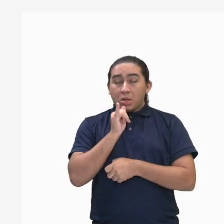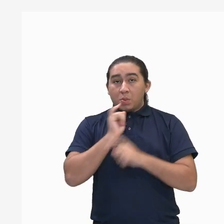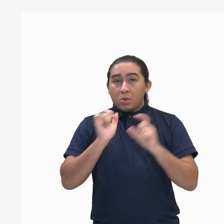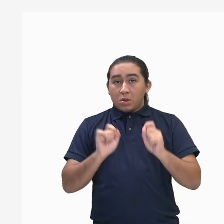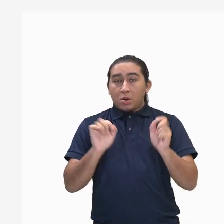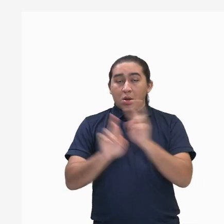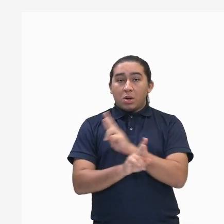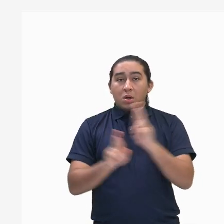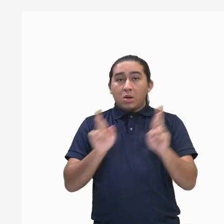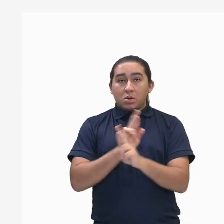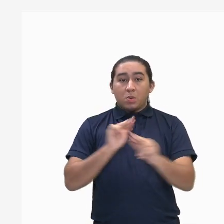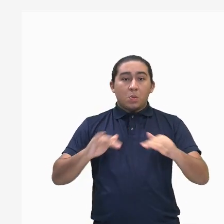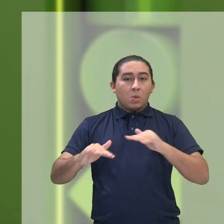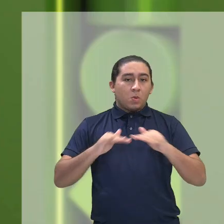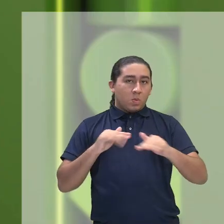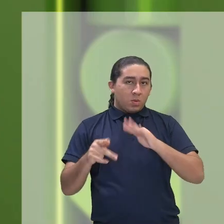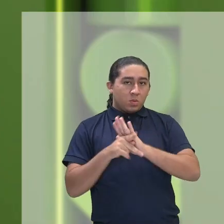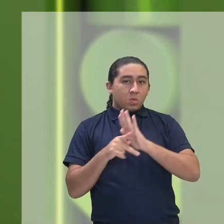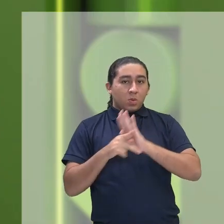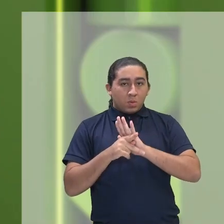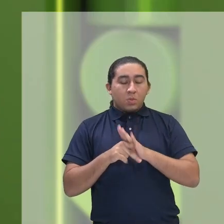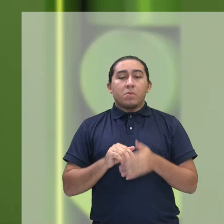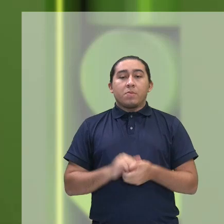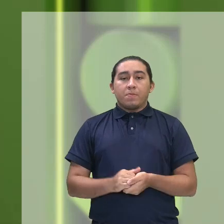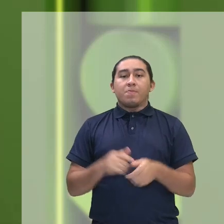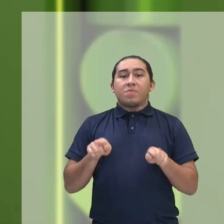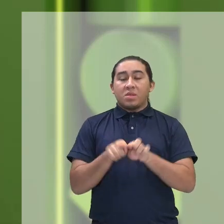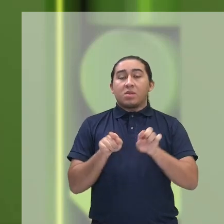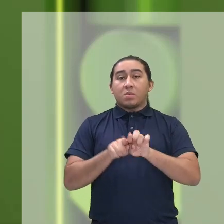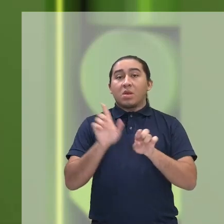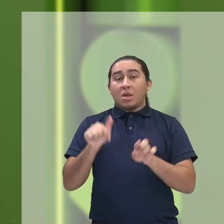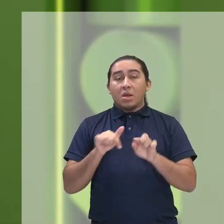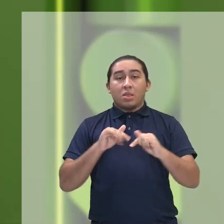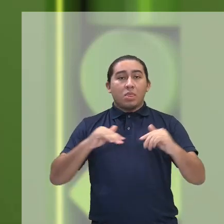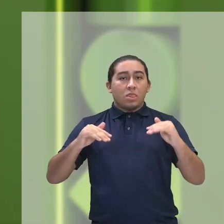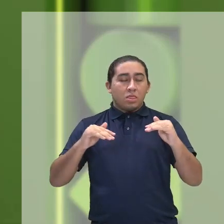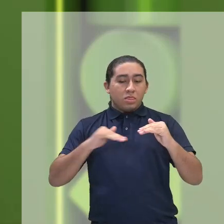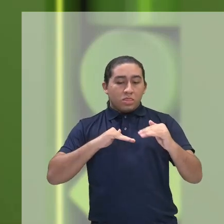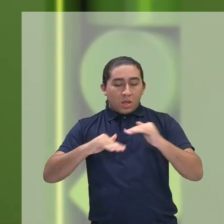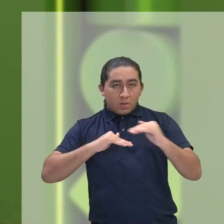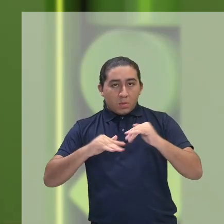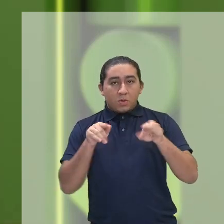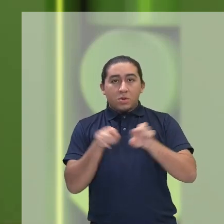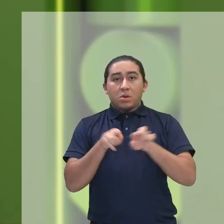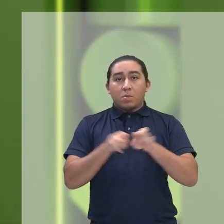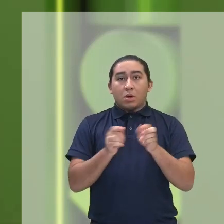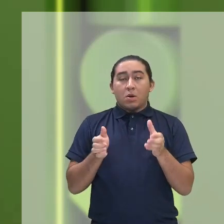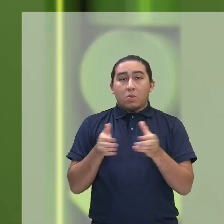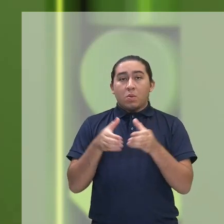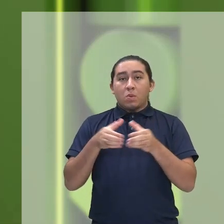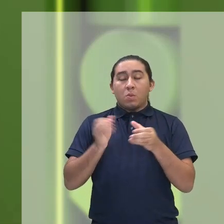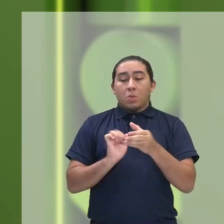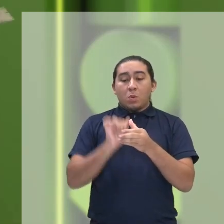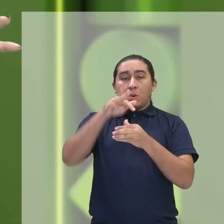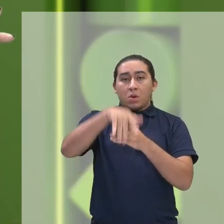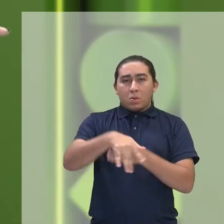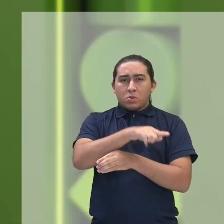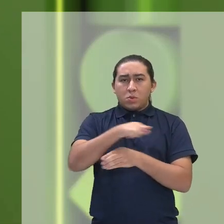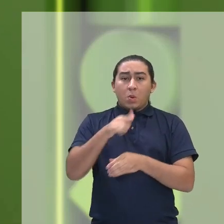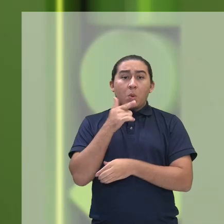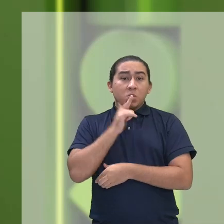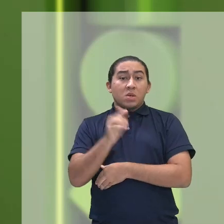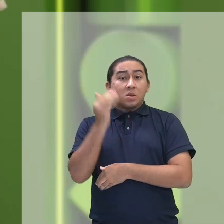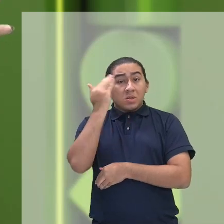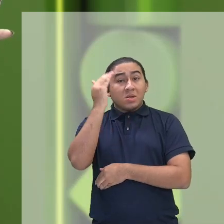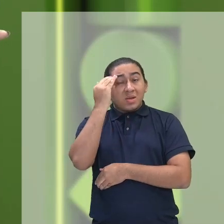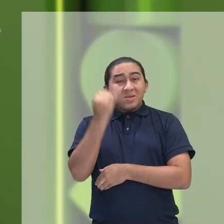dos movimentos das placas tectônicas com terremotos e vulcões, né? Então, você já consegue entender agora, quando escutarem aí no noticiário,